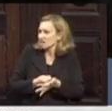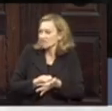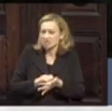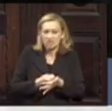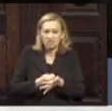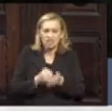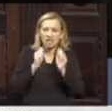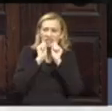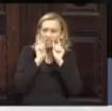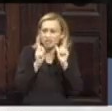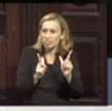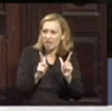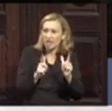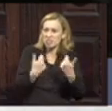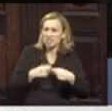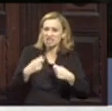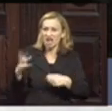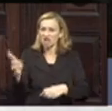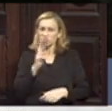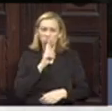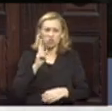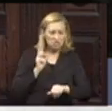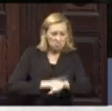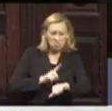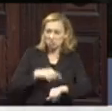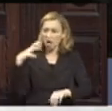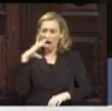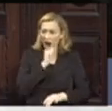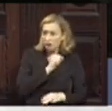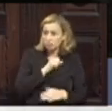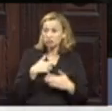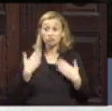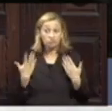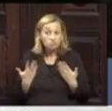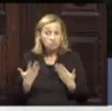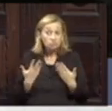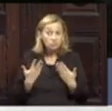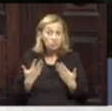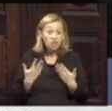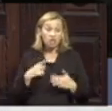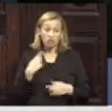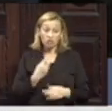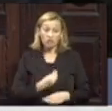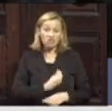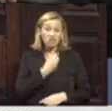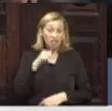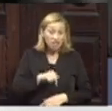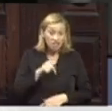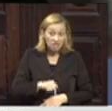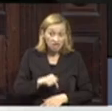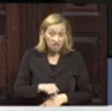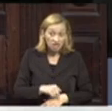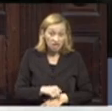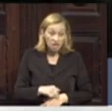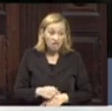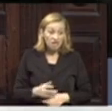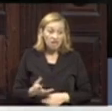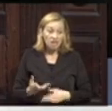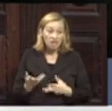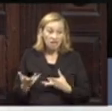indicação seja suspensa até julgamento final. Agora, não cabe